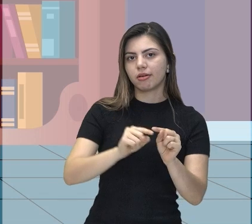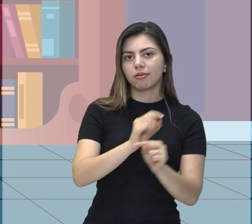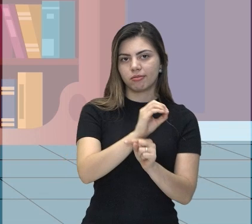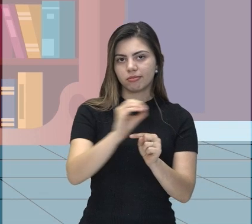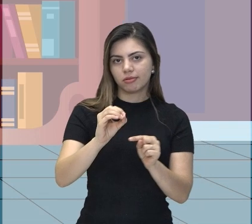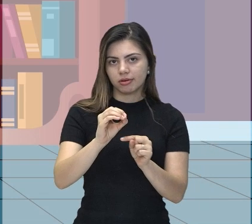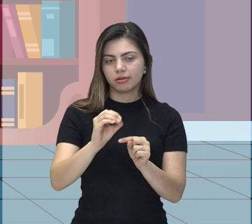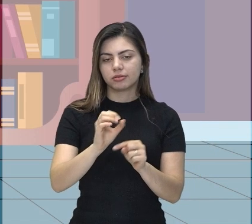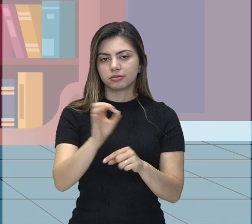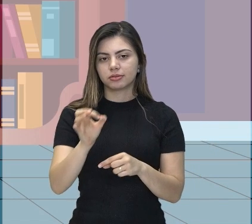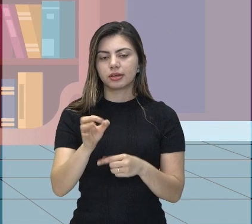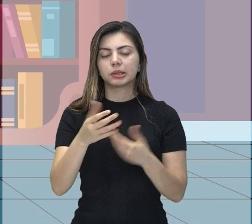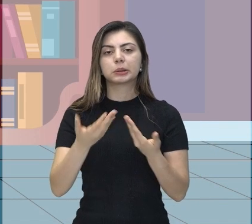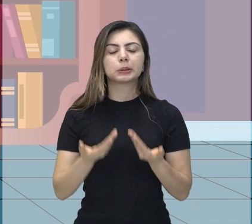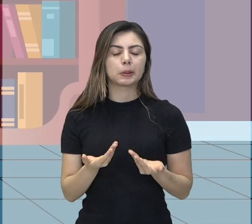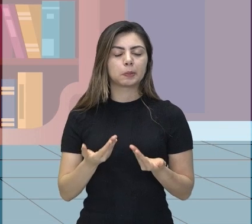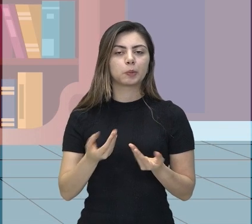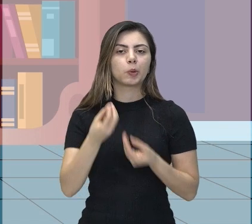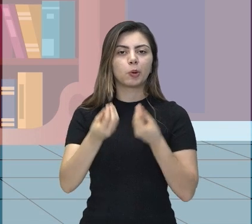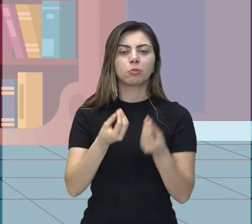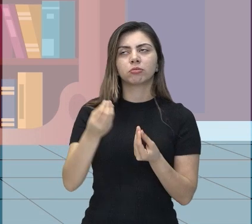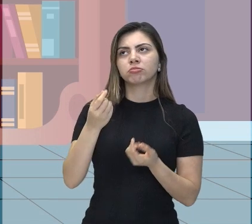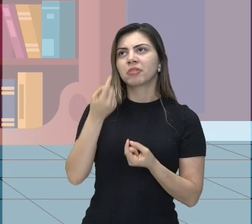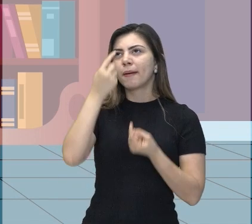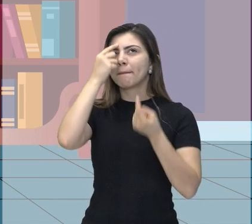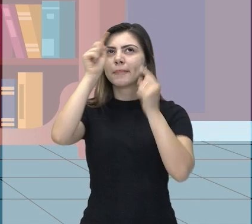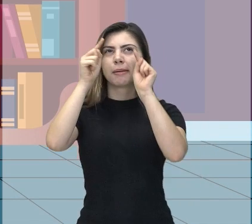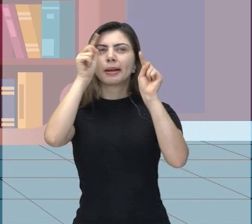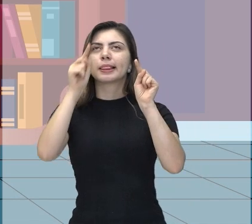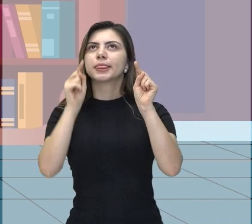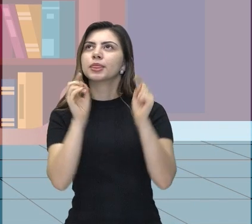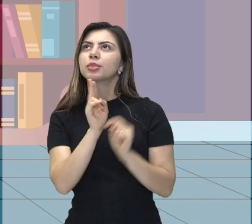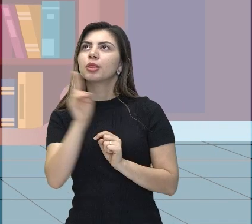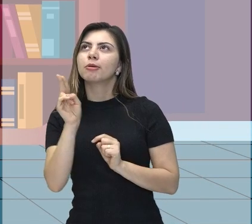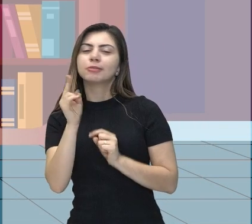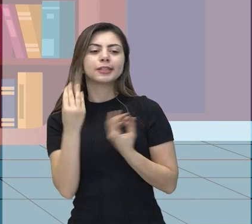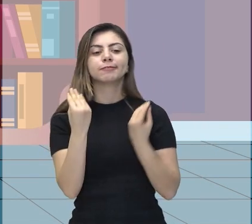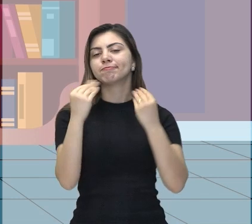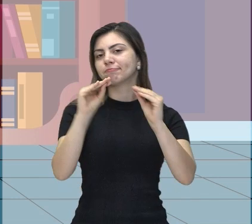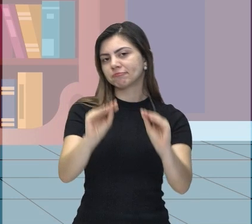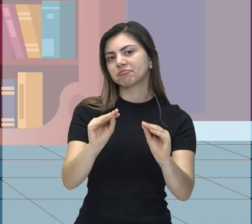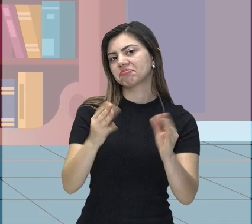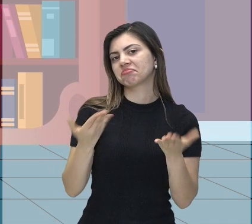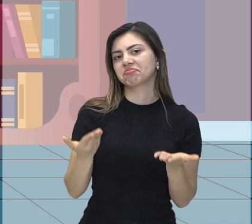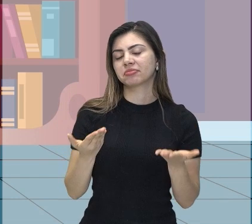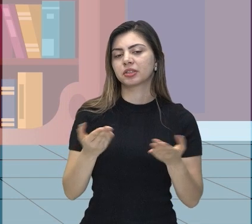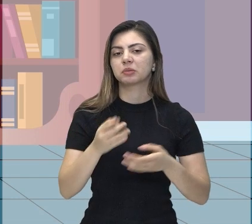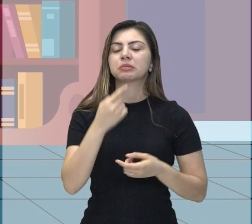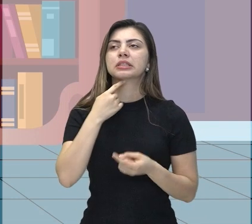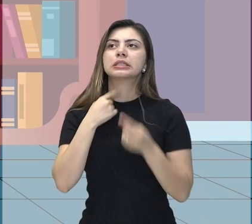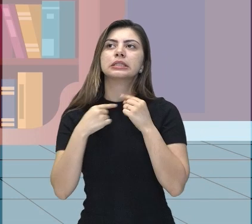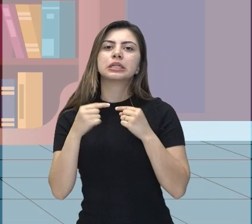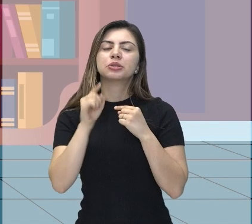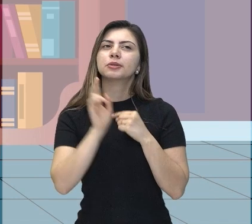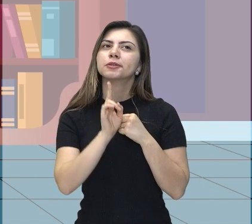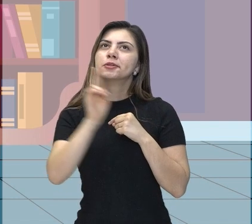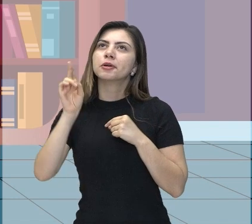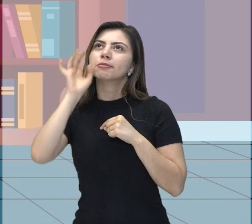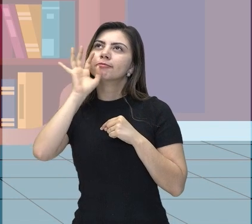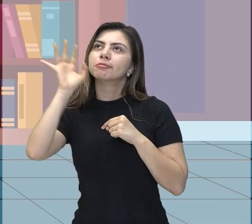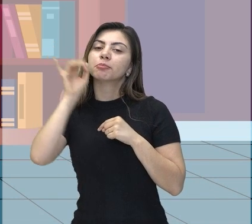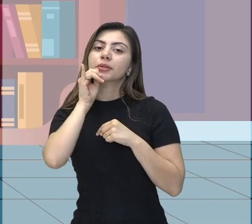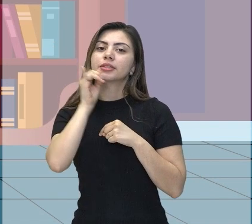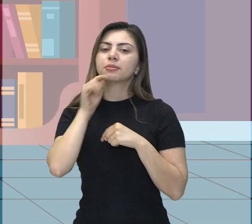composto orgânico, ele dava nomes que ele quisesse, né? Se ele gostasse de alguém,